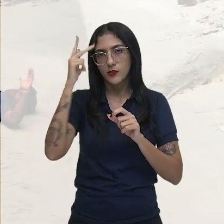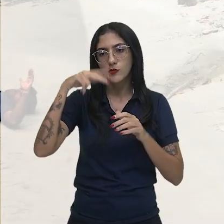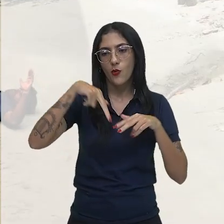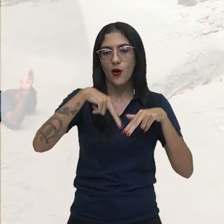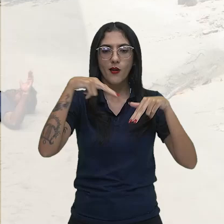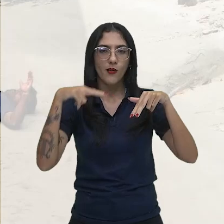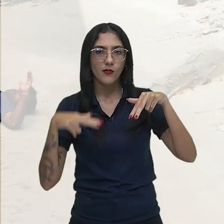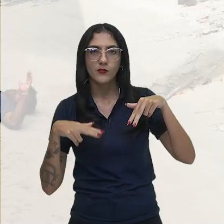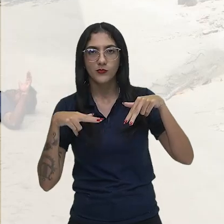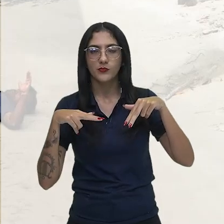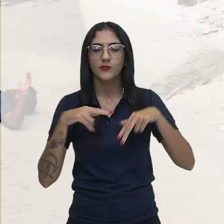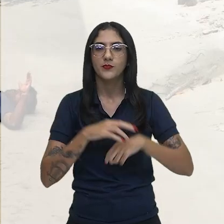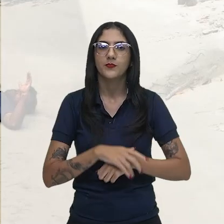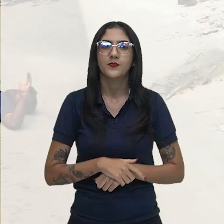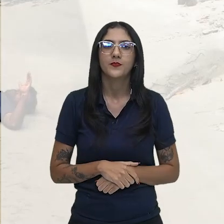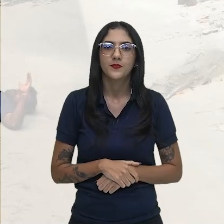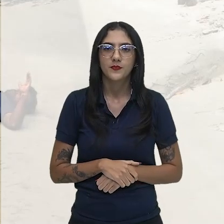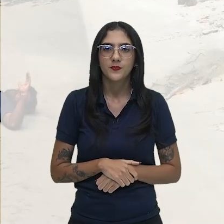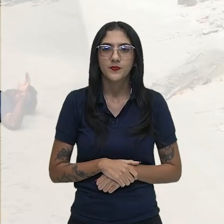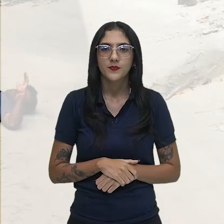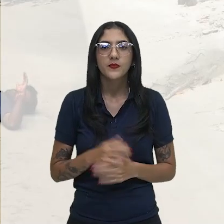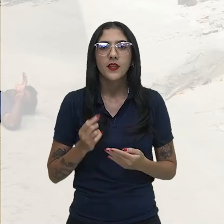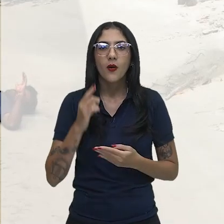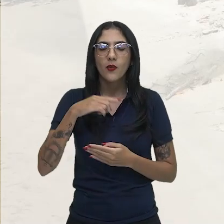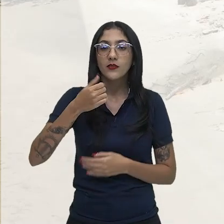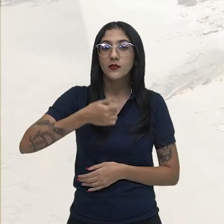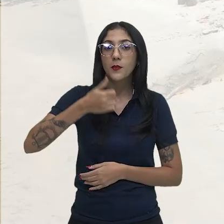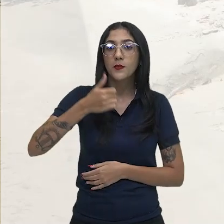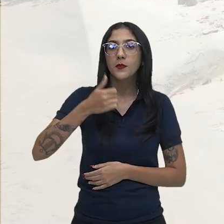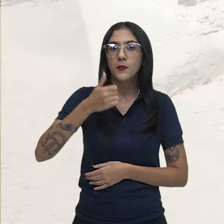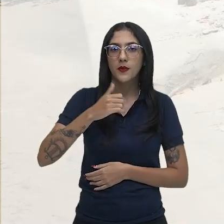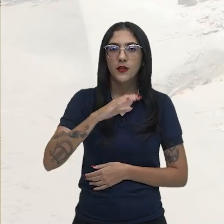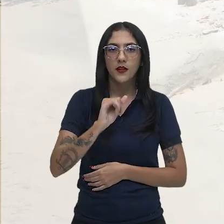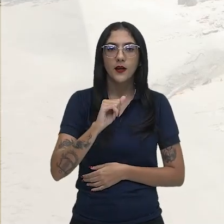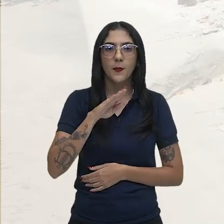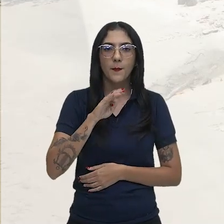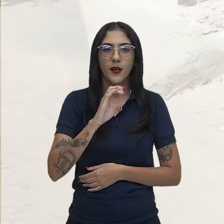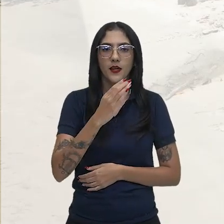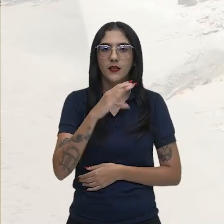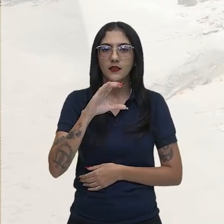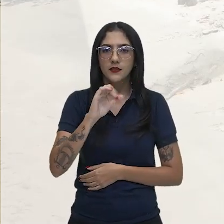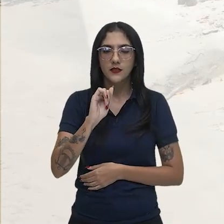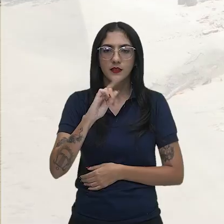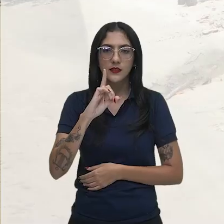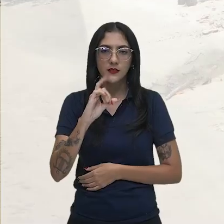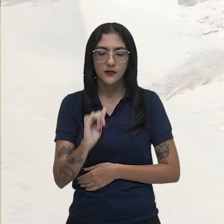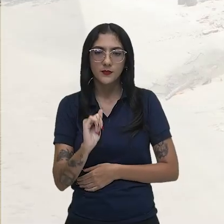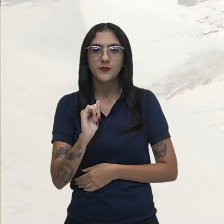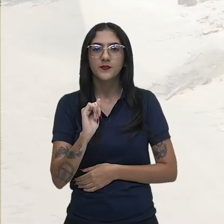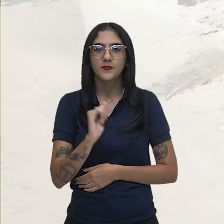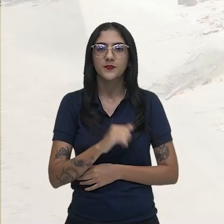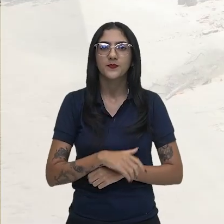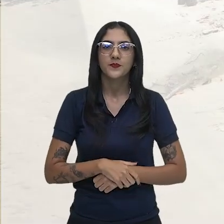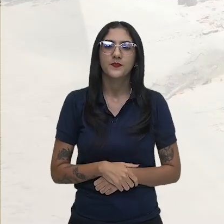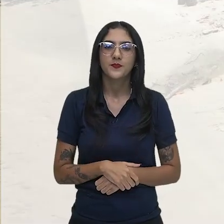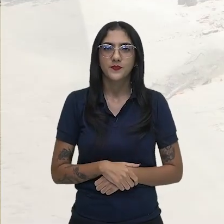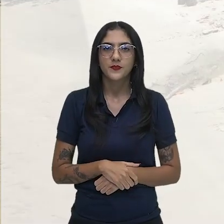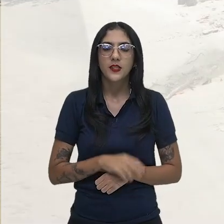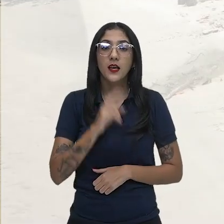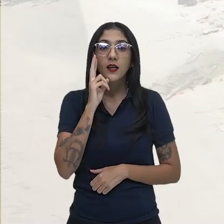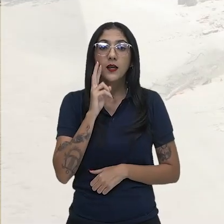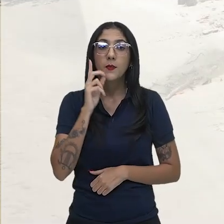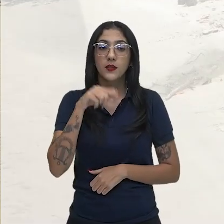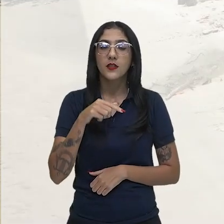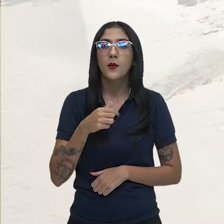meu oponente no chão. Então, esse é o golpe chamado cabeçada, tá bom? Lembrando que é um movimento